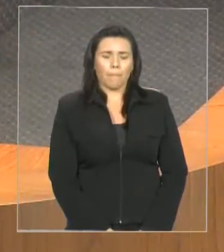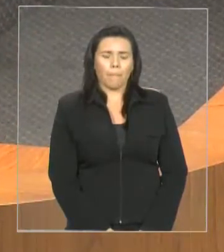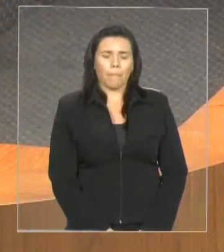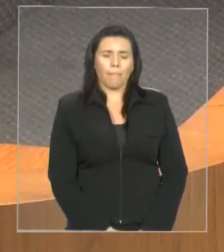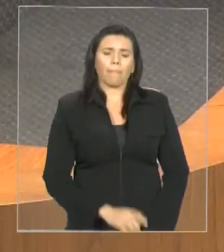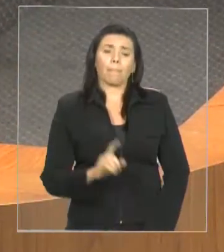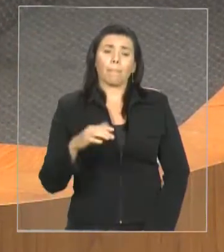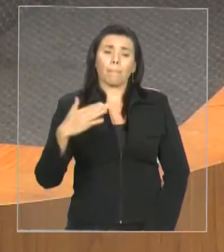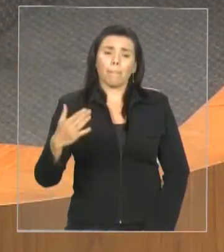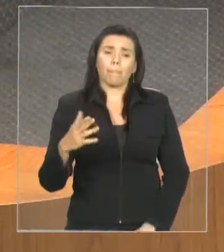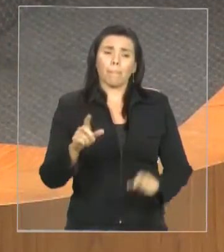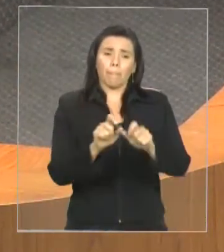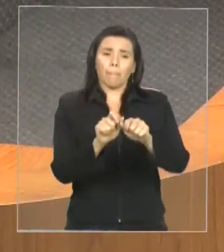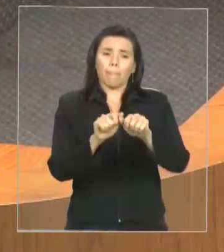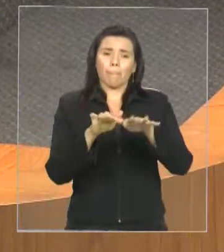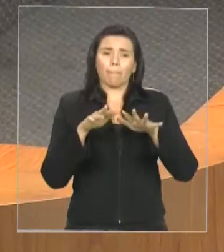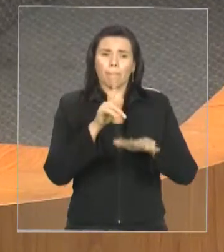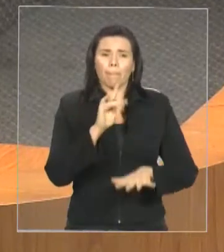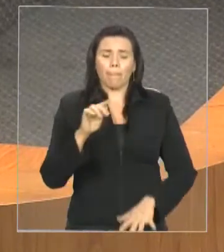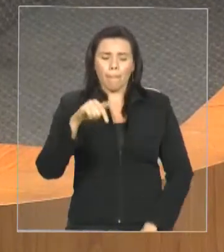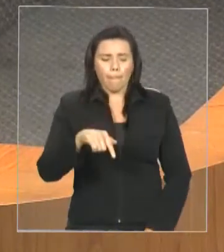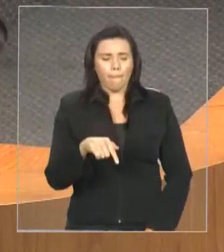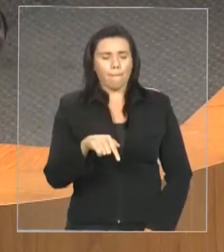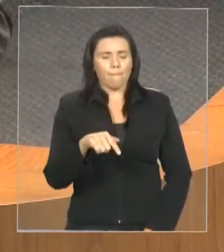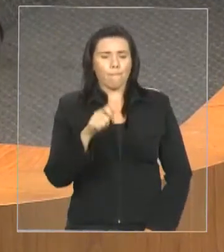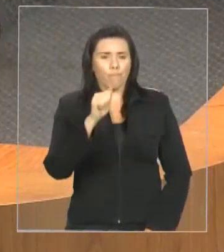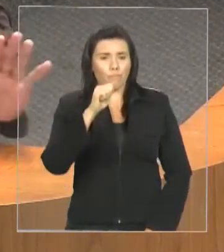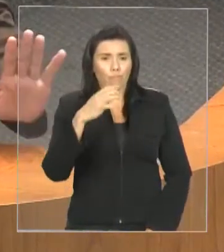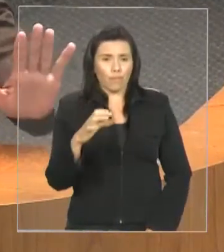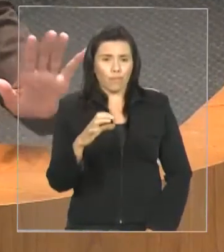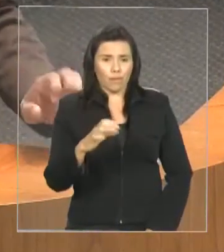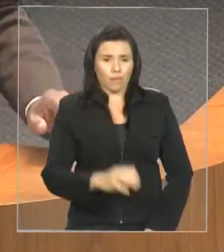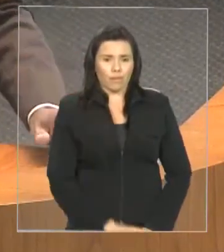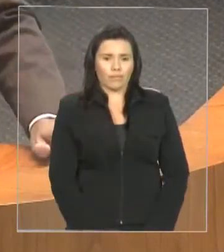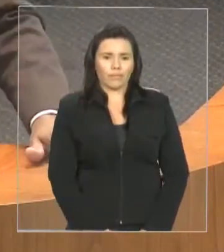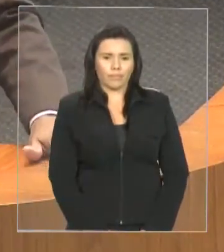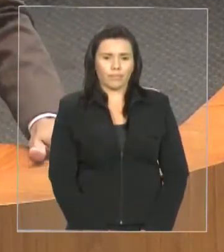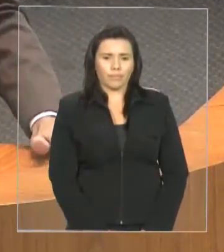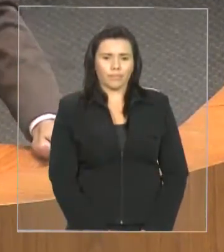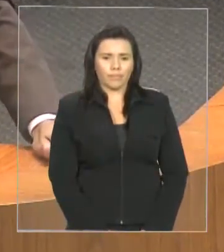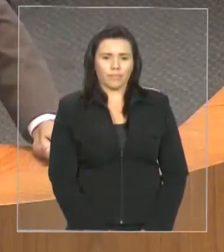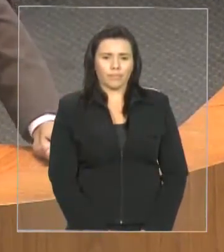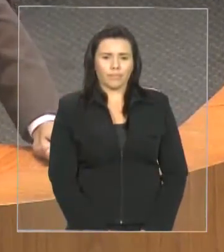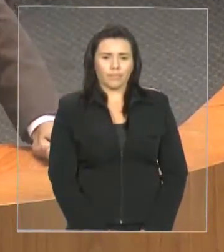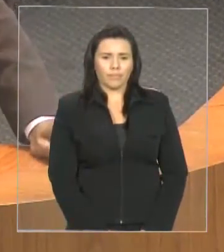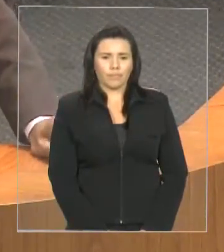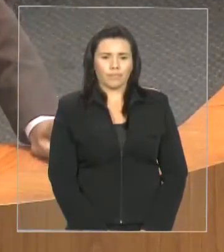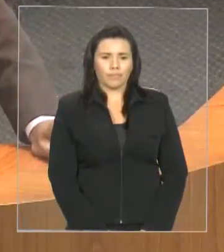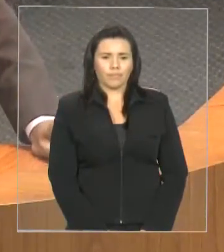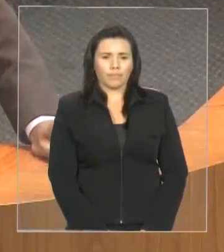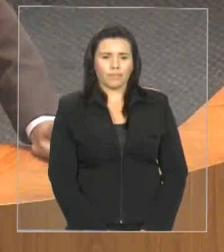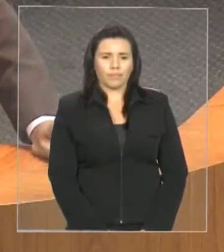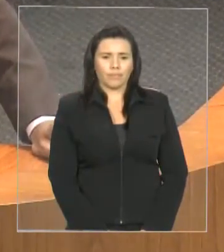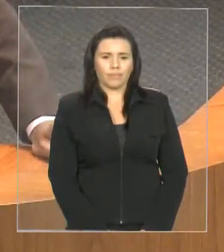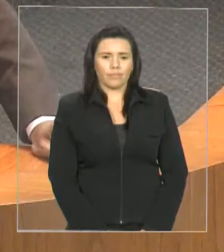audiência pública na cidade de Açailândia, nós nos deparamos com uma situação totalmente